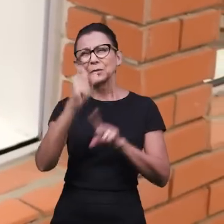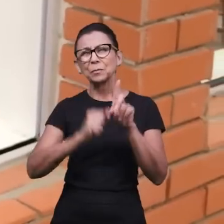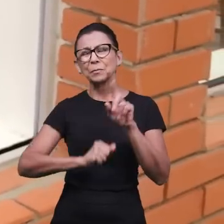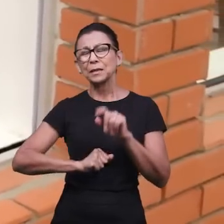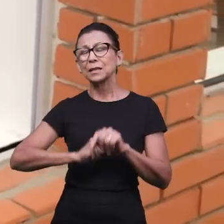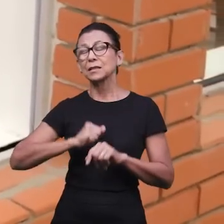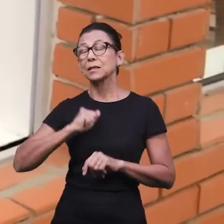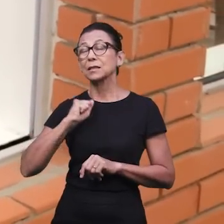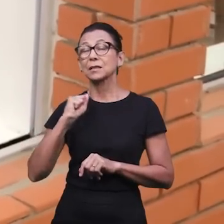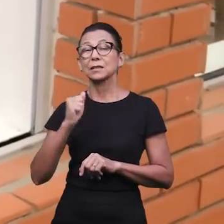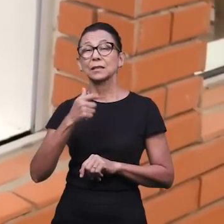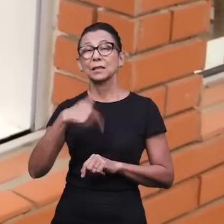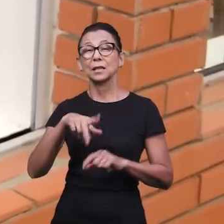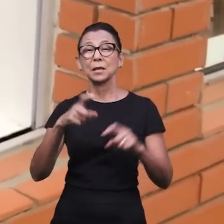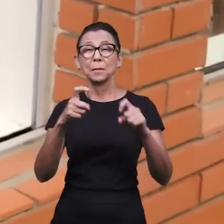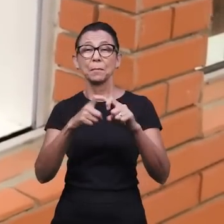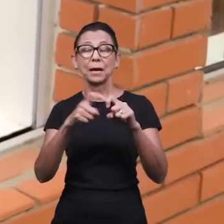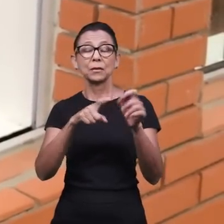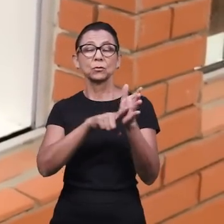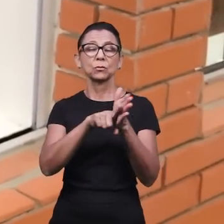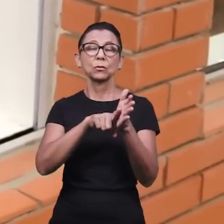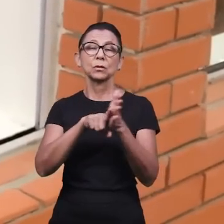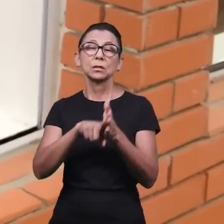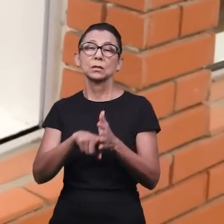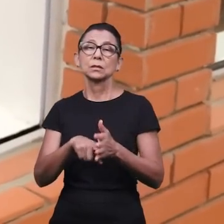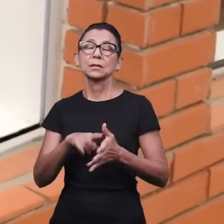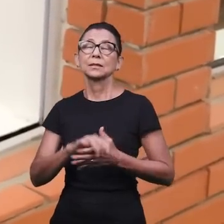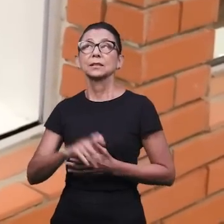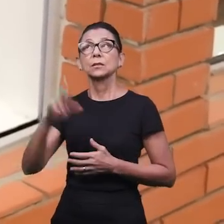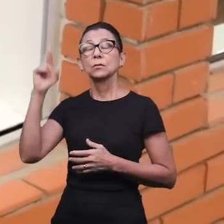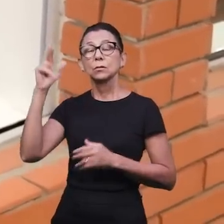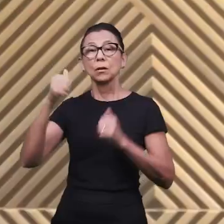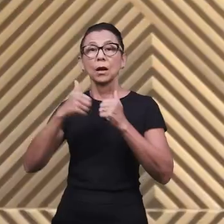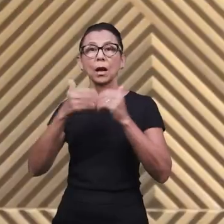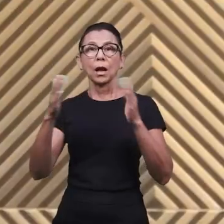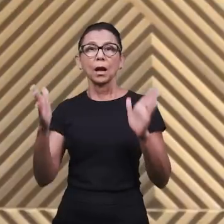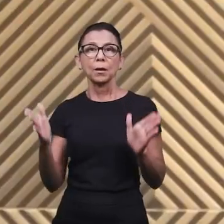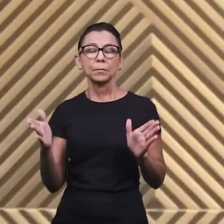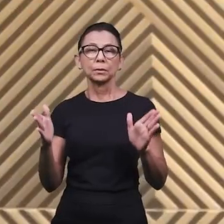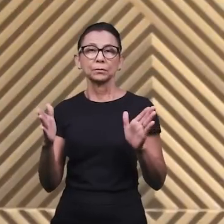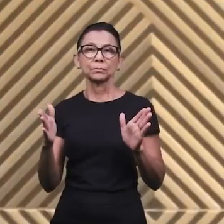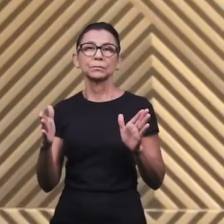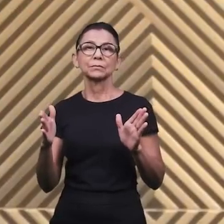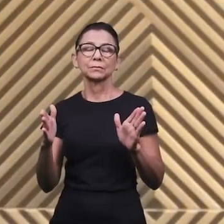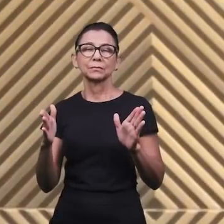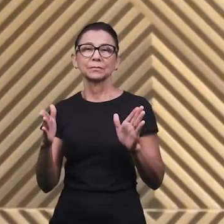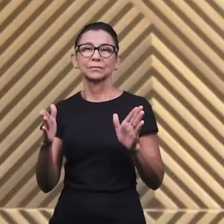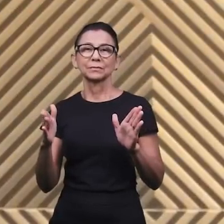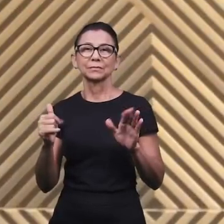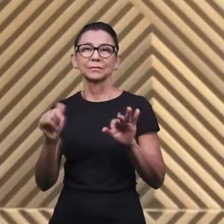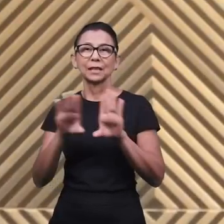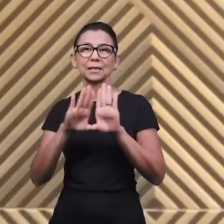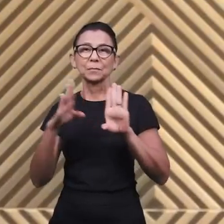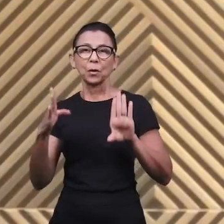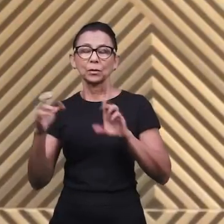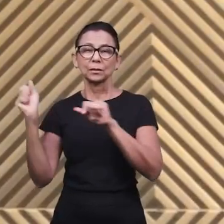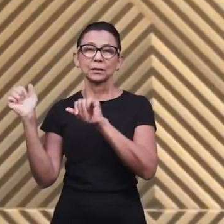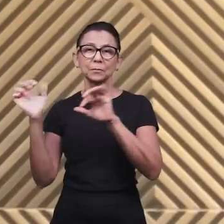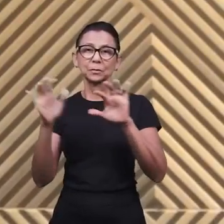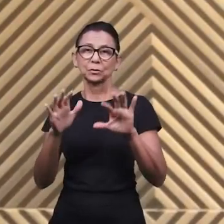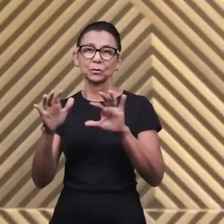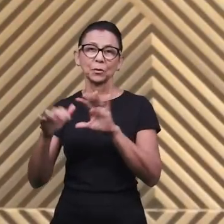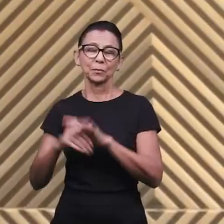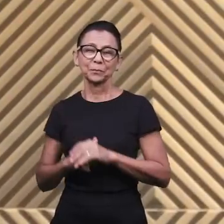esperando, e o Senhor operou essa grande bênção na minha vida. Glória a Jesus. Outros irmãos também aproveitaram a oportunidade